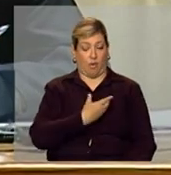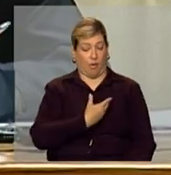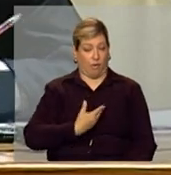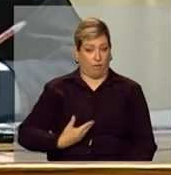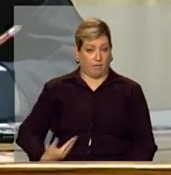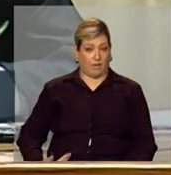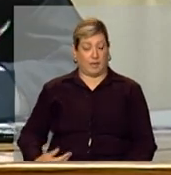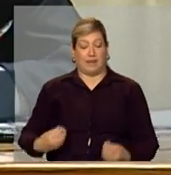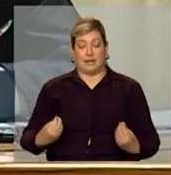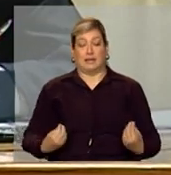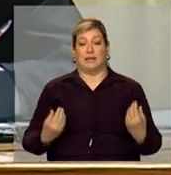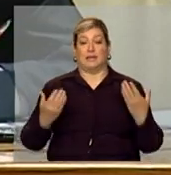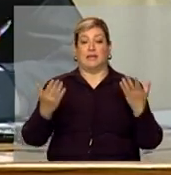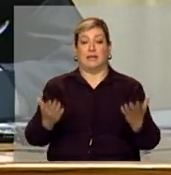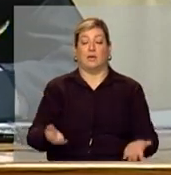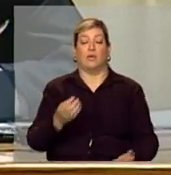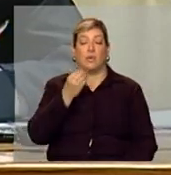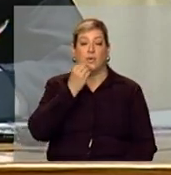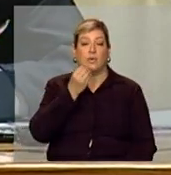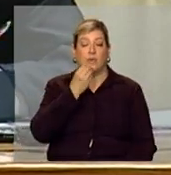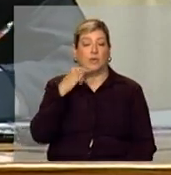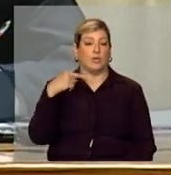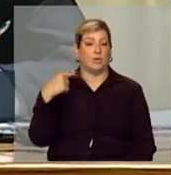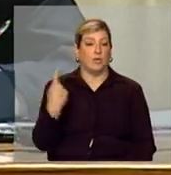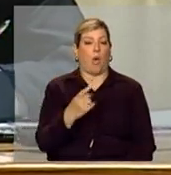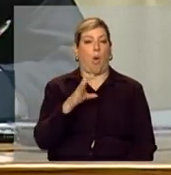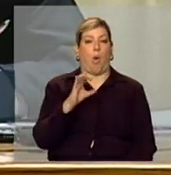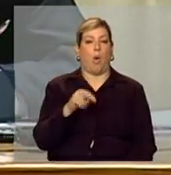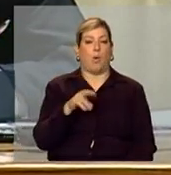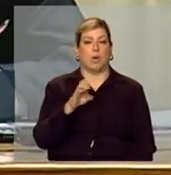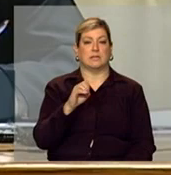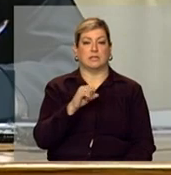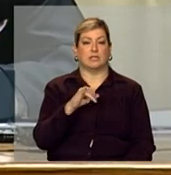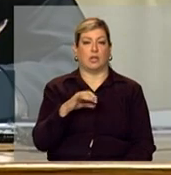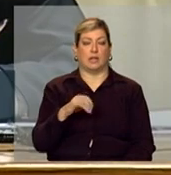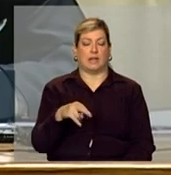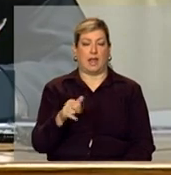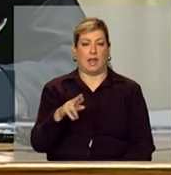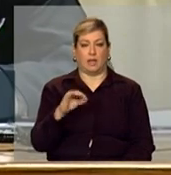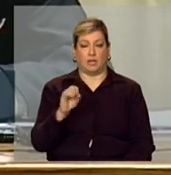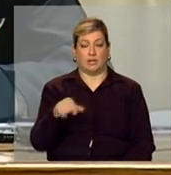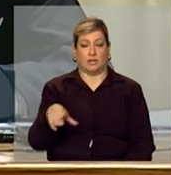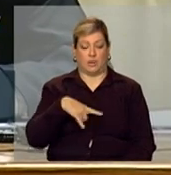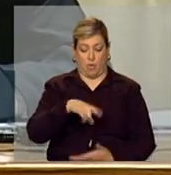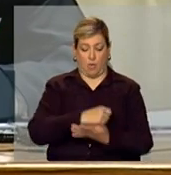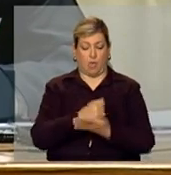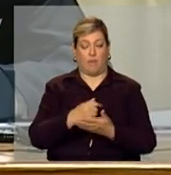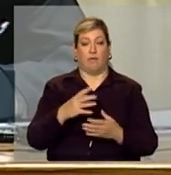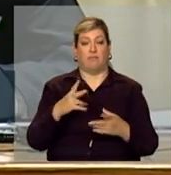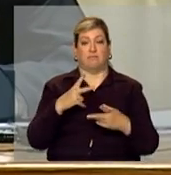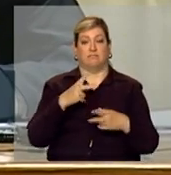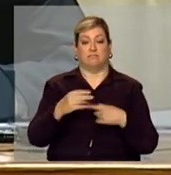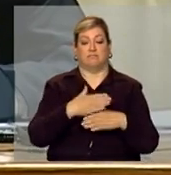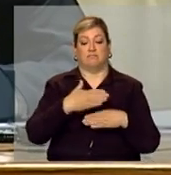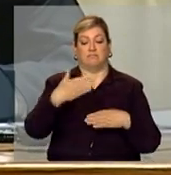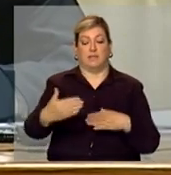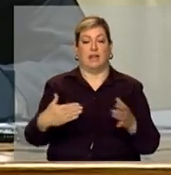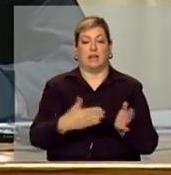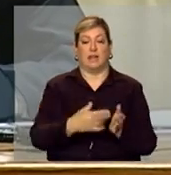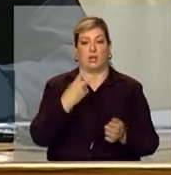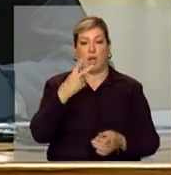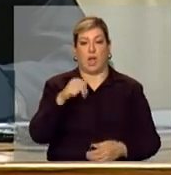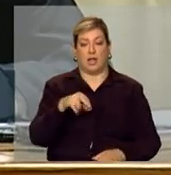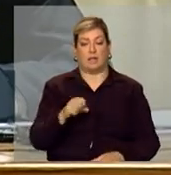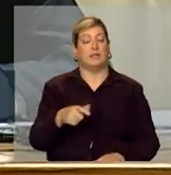oportunidade para os concessionários cujos contratos estavam vencendo nos próximos 2 anos de terem